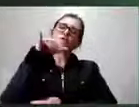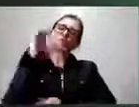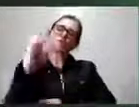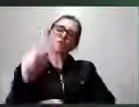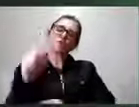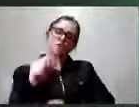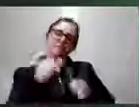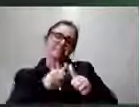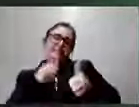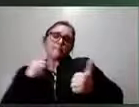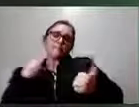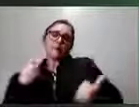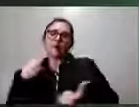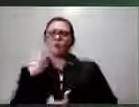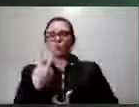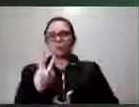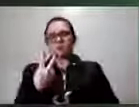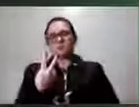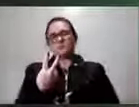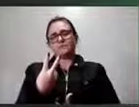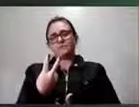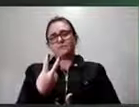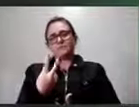em 2 cavidades